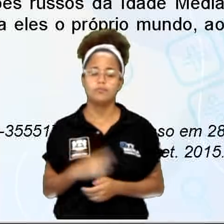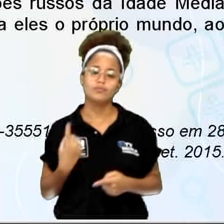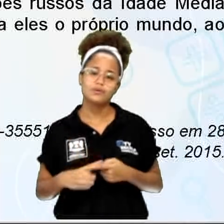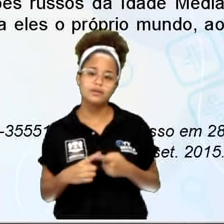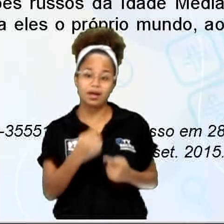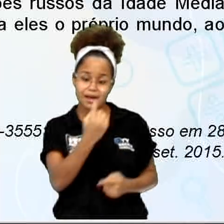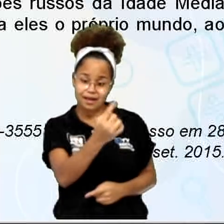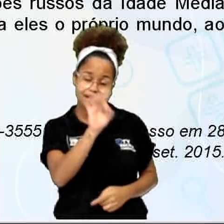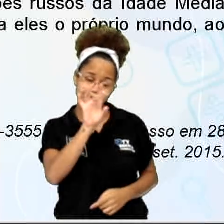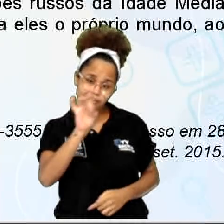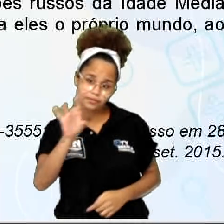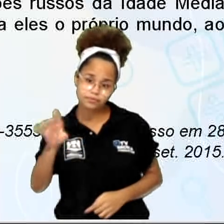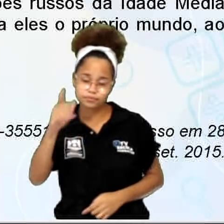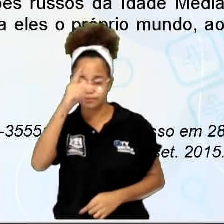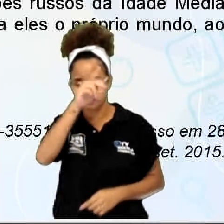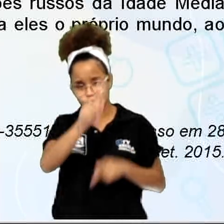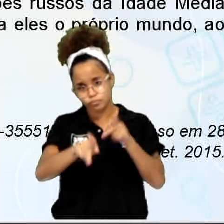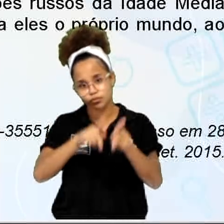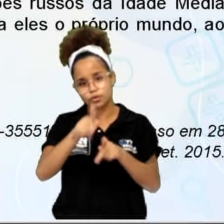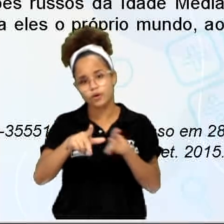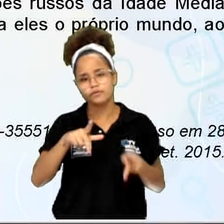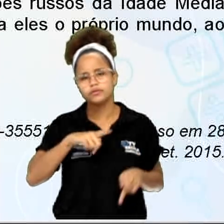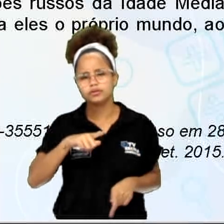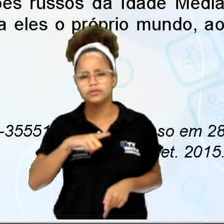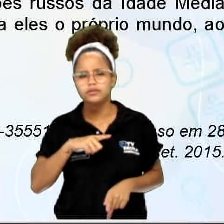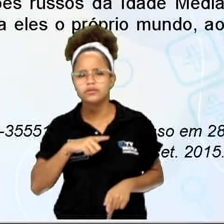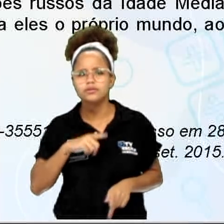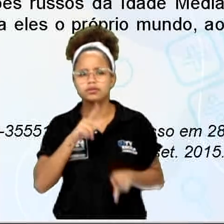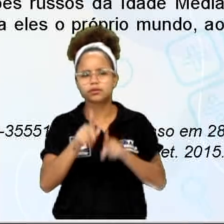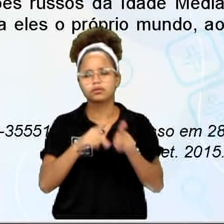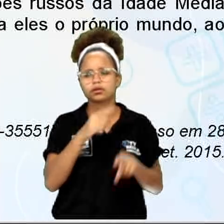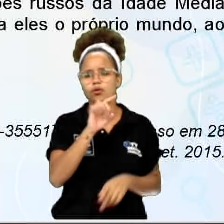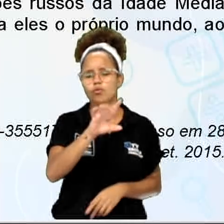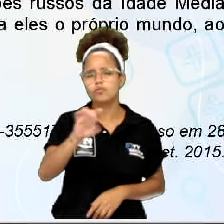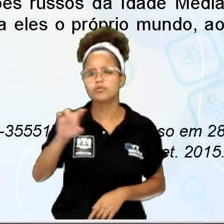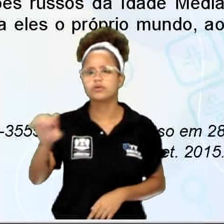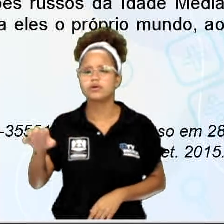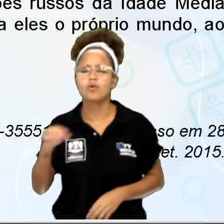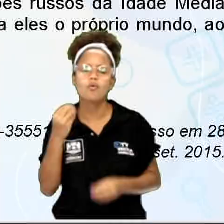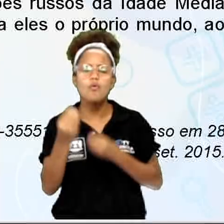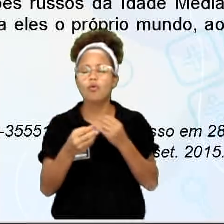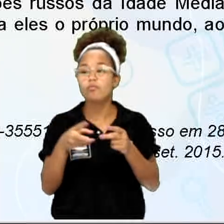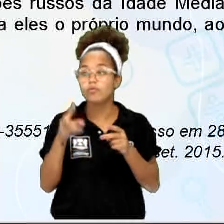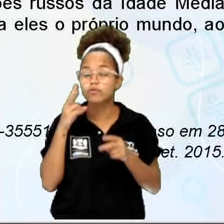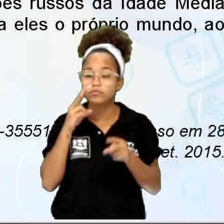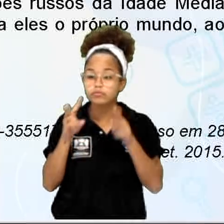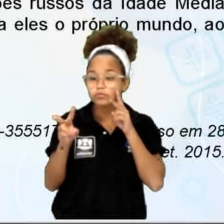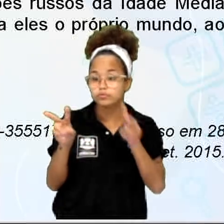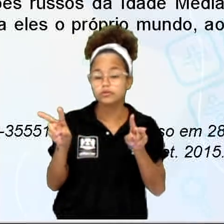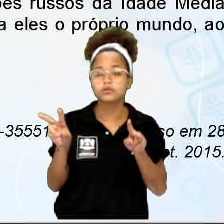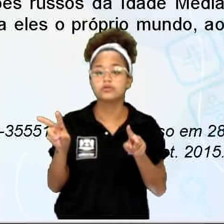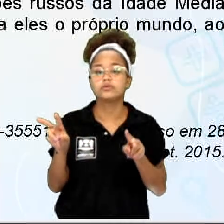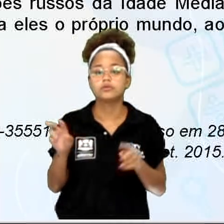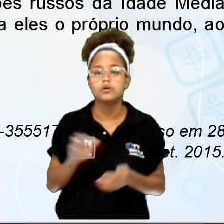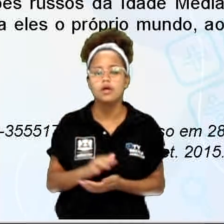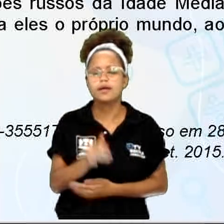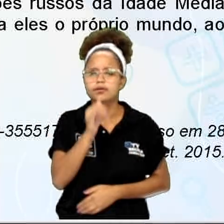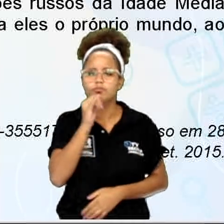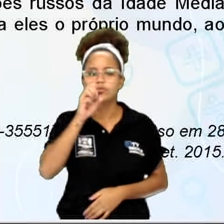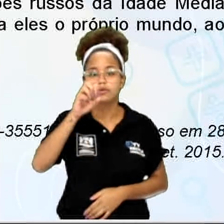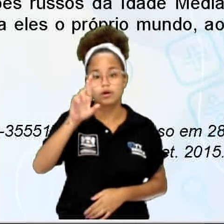vida. Por exemplo, a palavra russa mir significa igualmente aldeia, mundo e